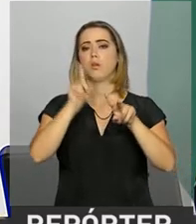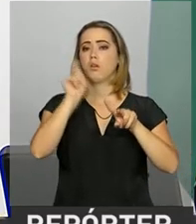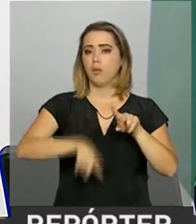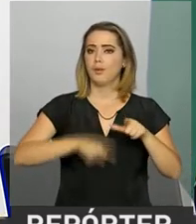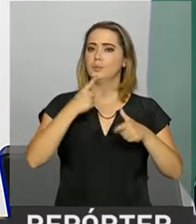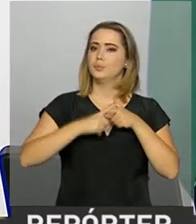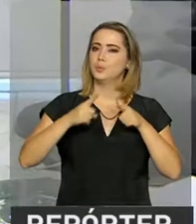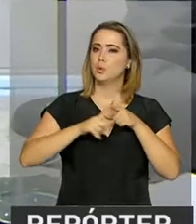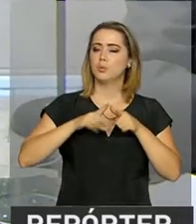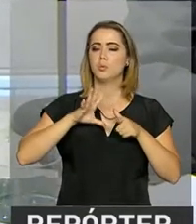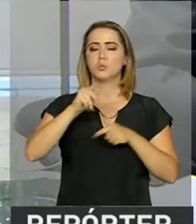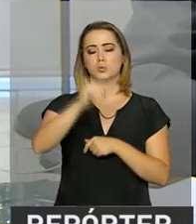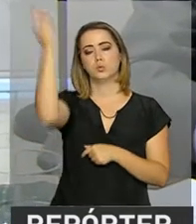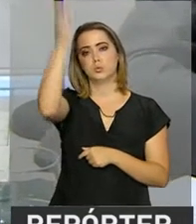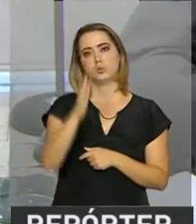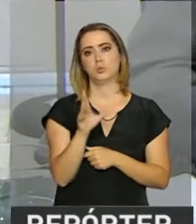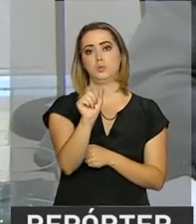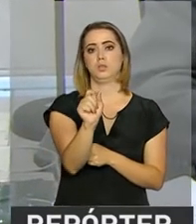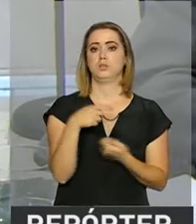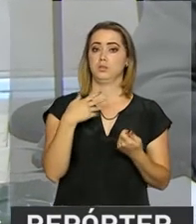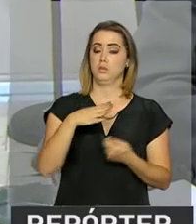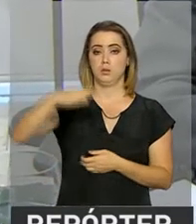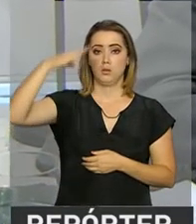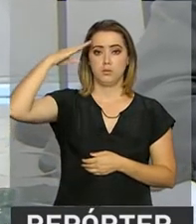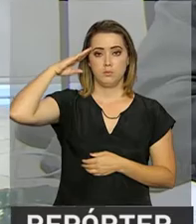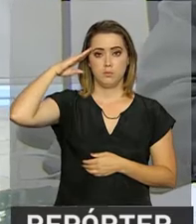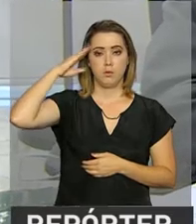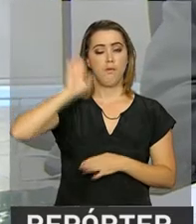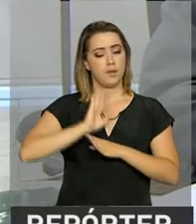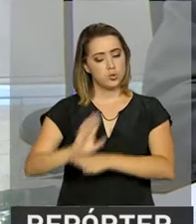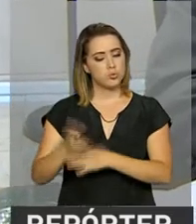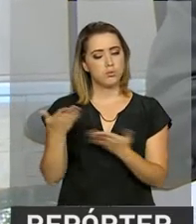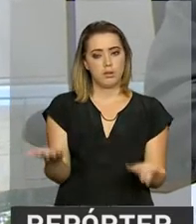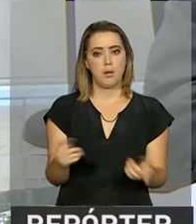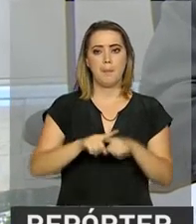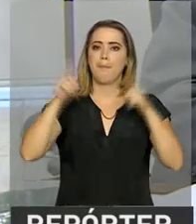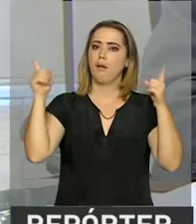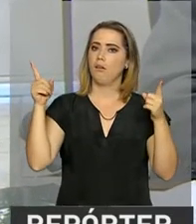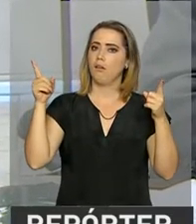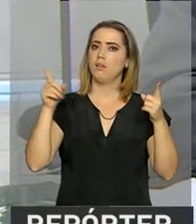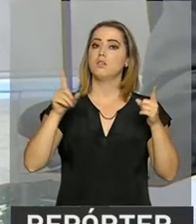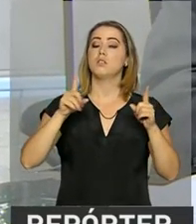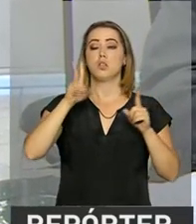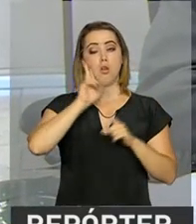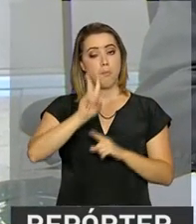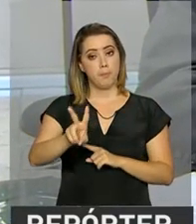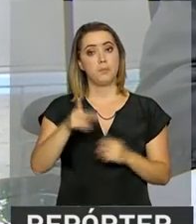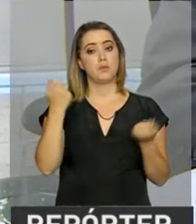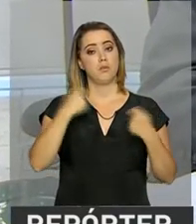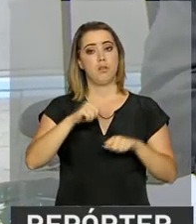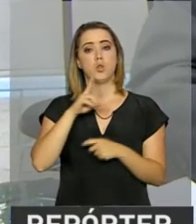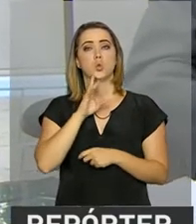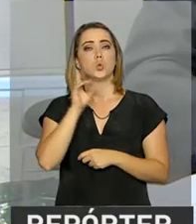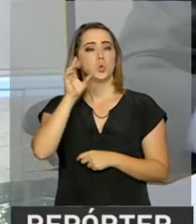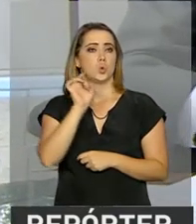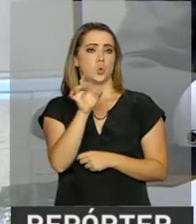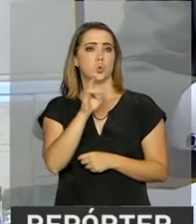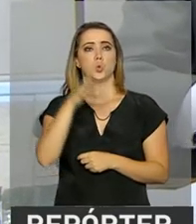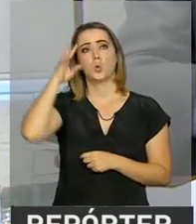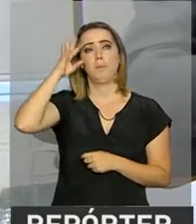problema nacional. Segundo ele, as Forças Armadas vão ajudar, mas advertiu que é uma ilusão achar que apenas